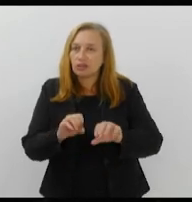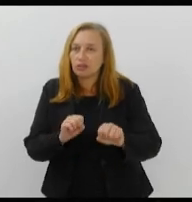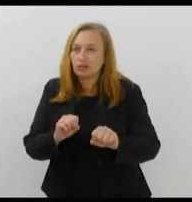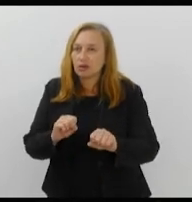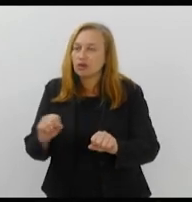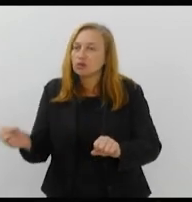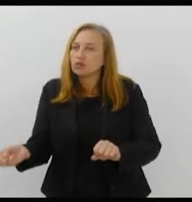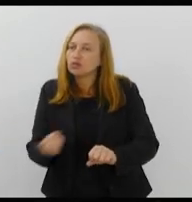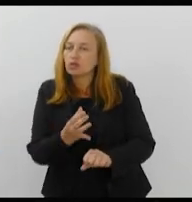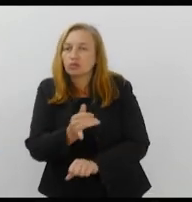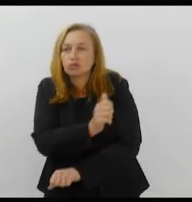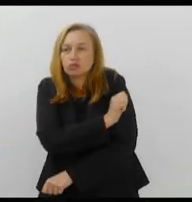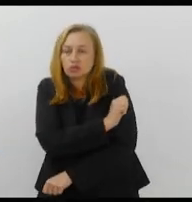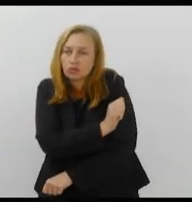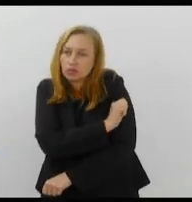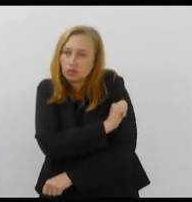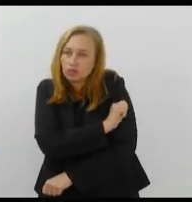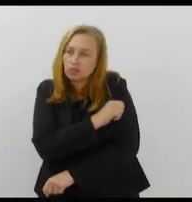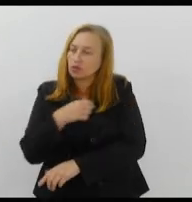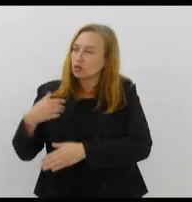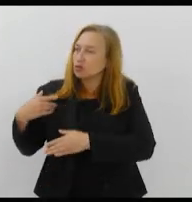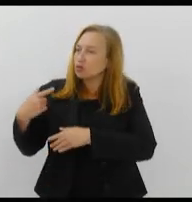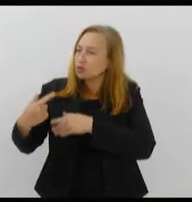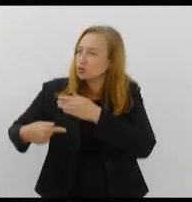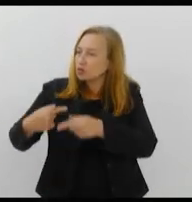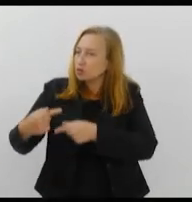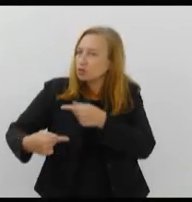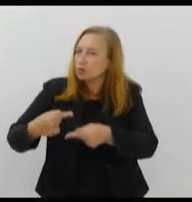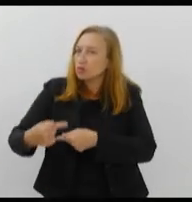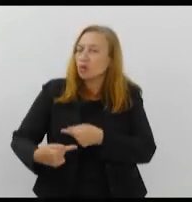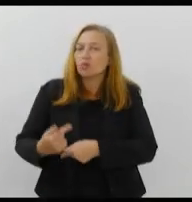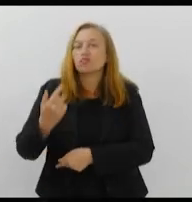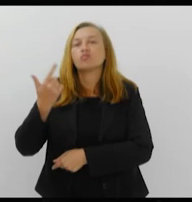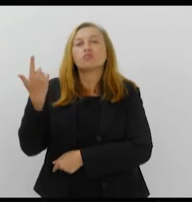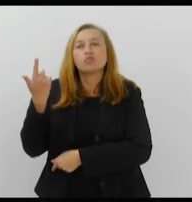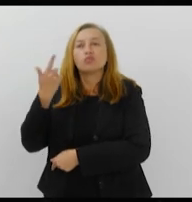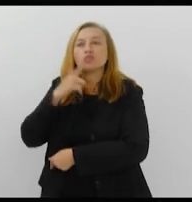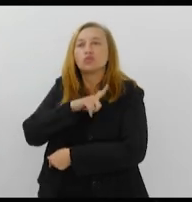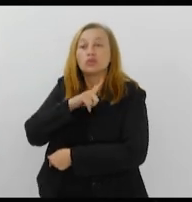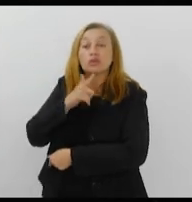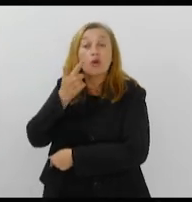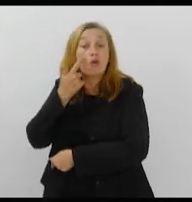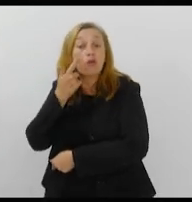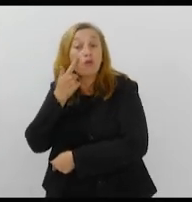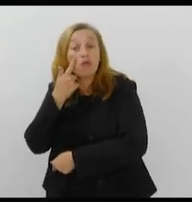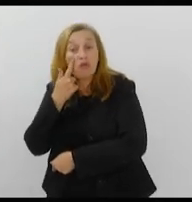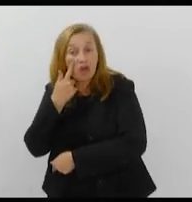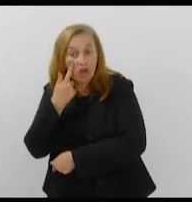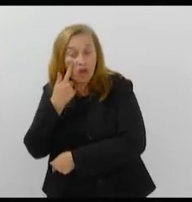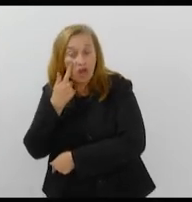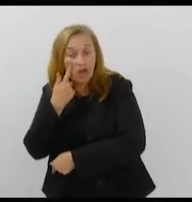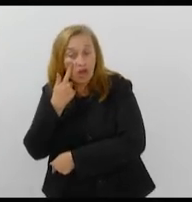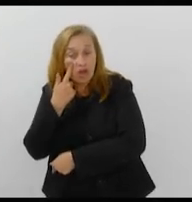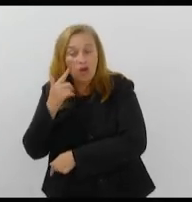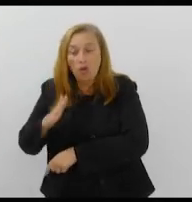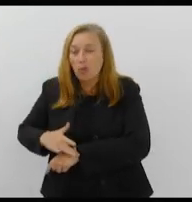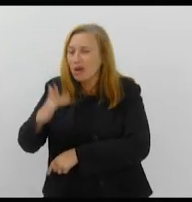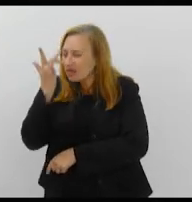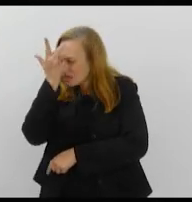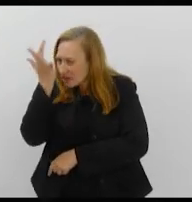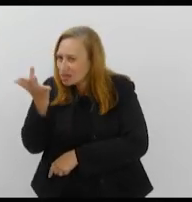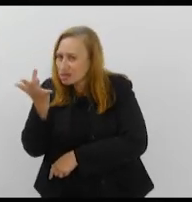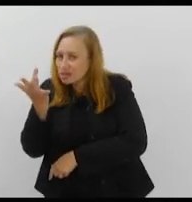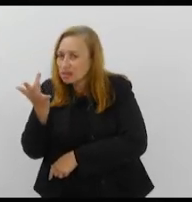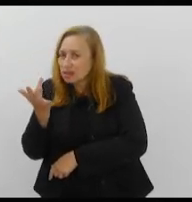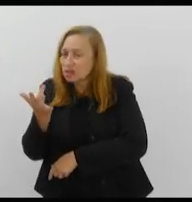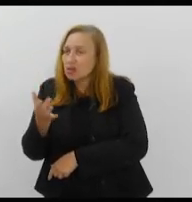gerações, para que as novas gerações consigam identificar com uma facilidade maior do que a média